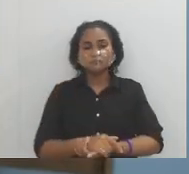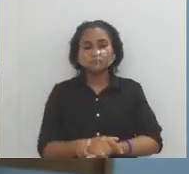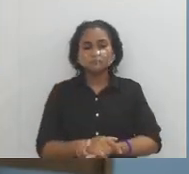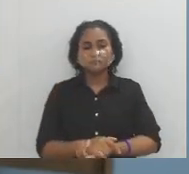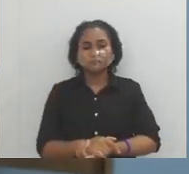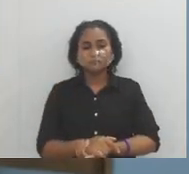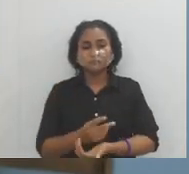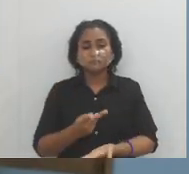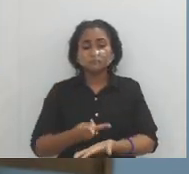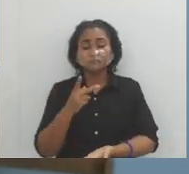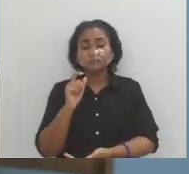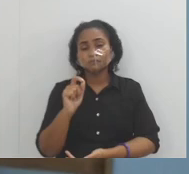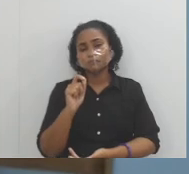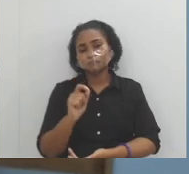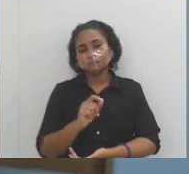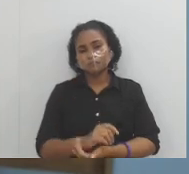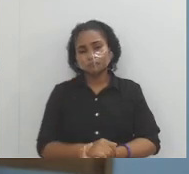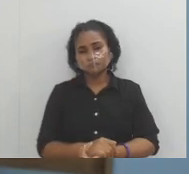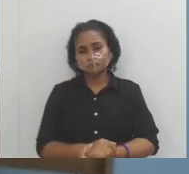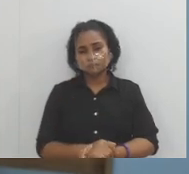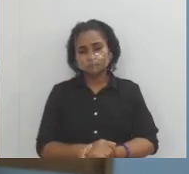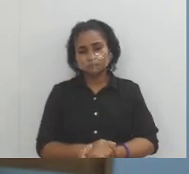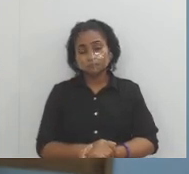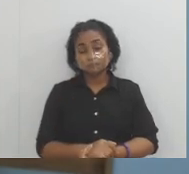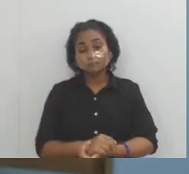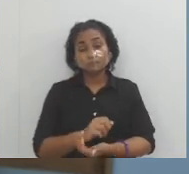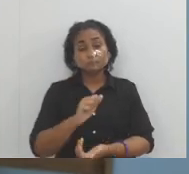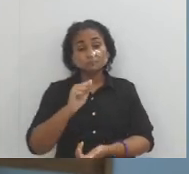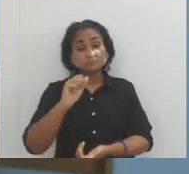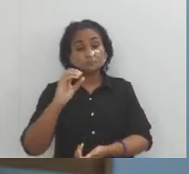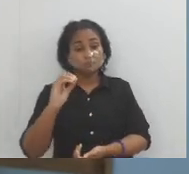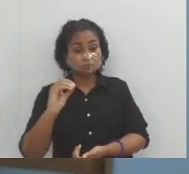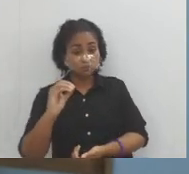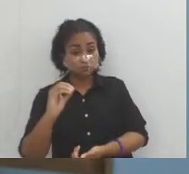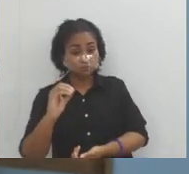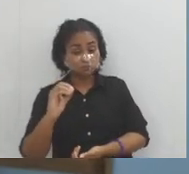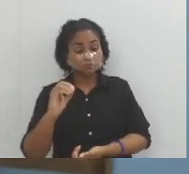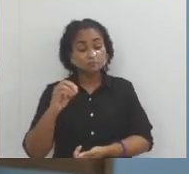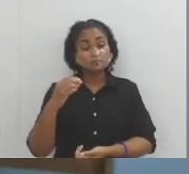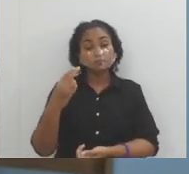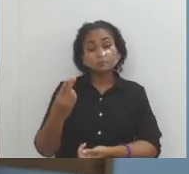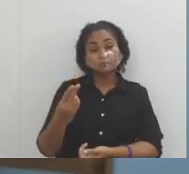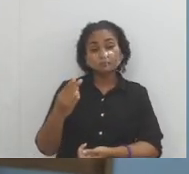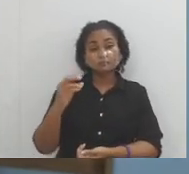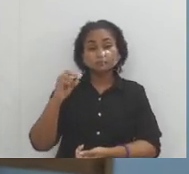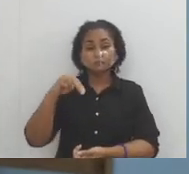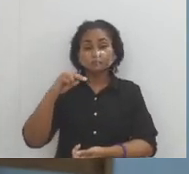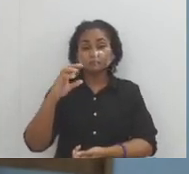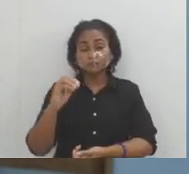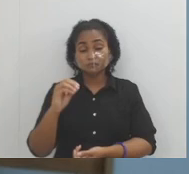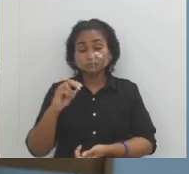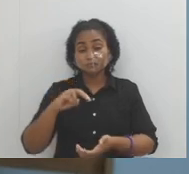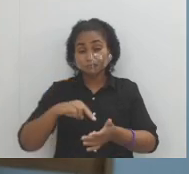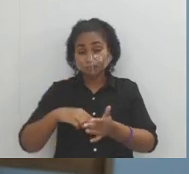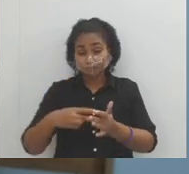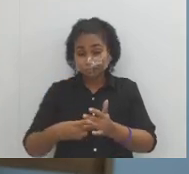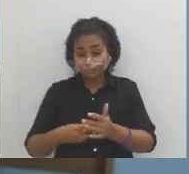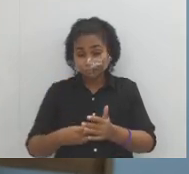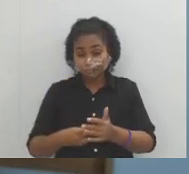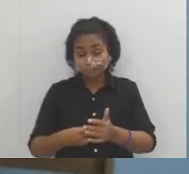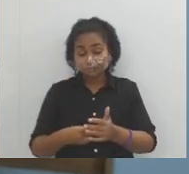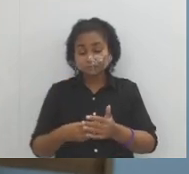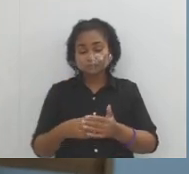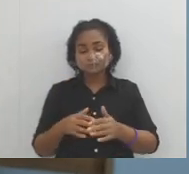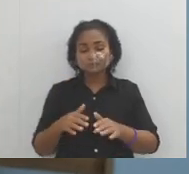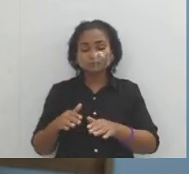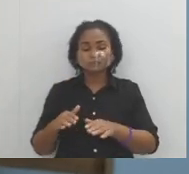O que é que acontece? Cheguei ao ou cheguei no metrô? Se o sentido é de